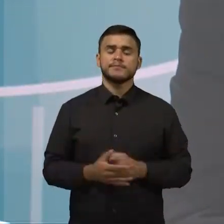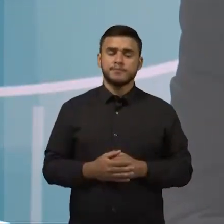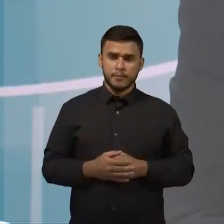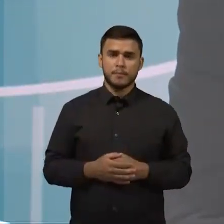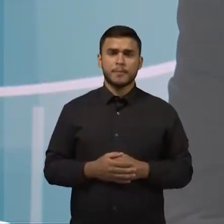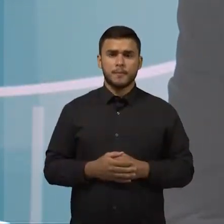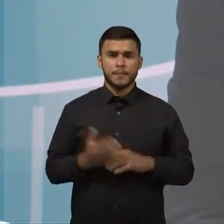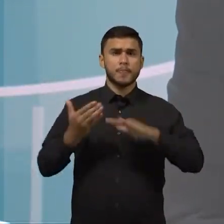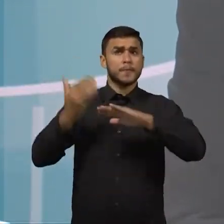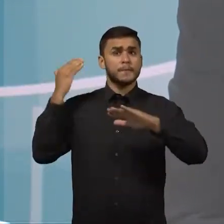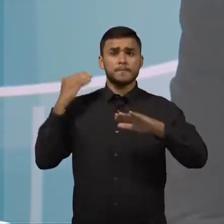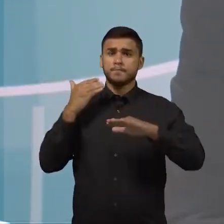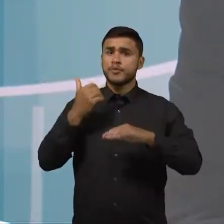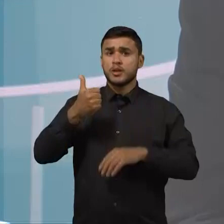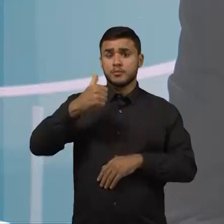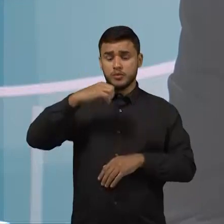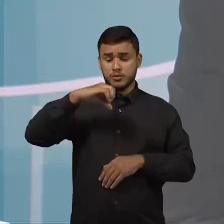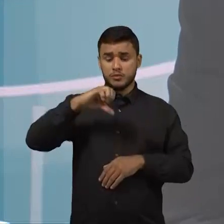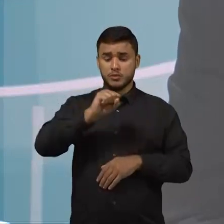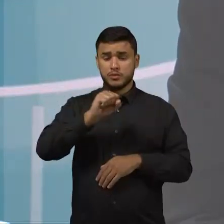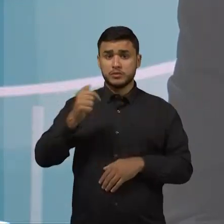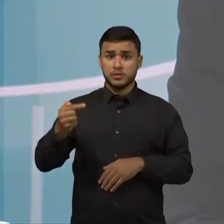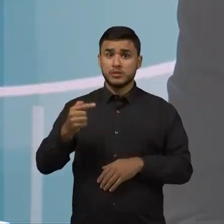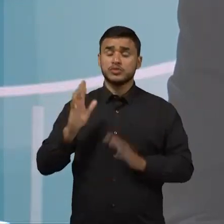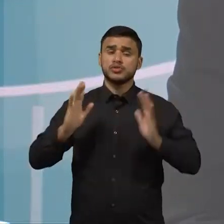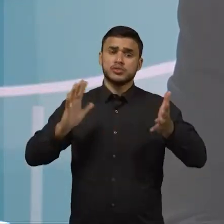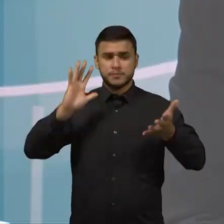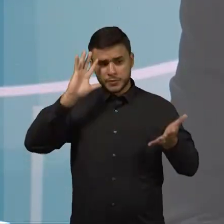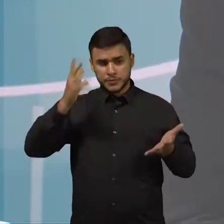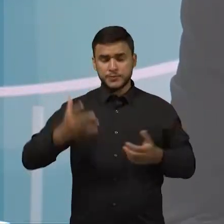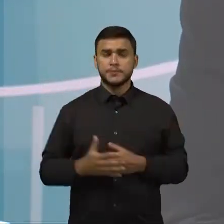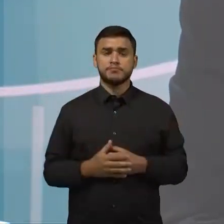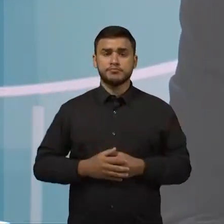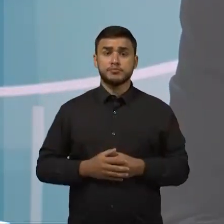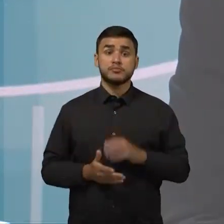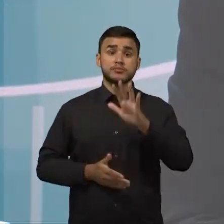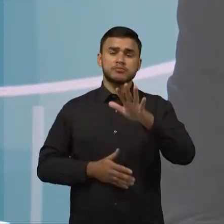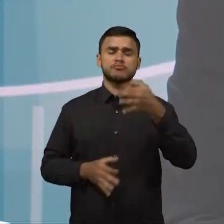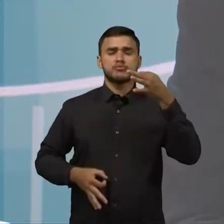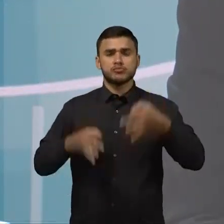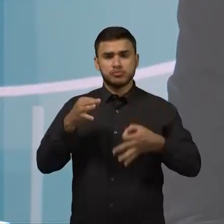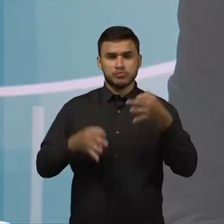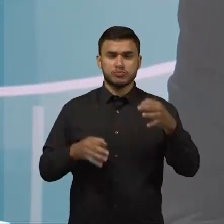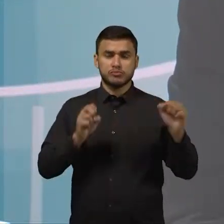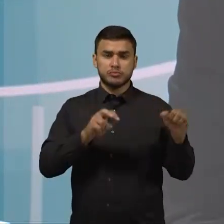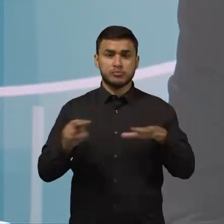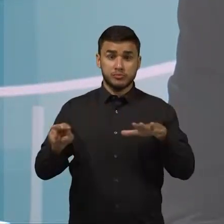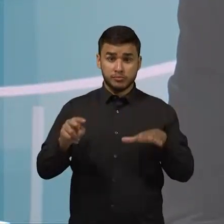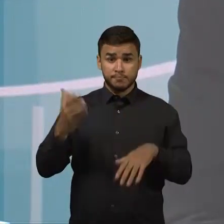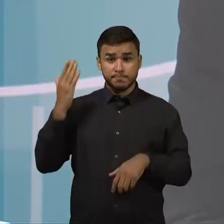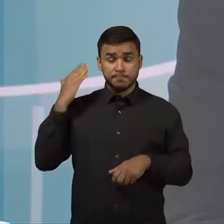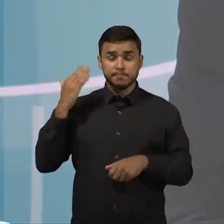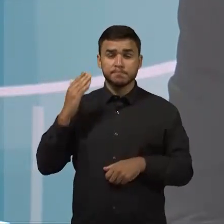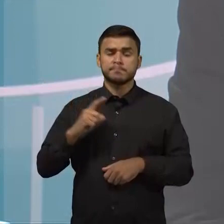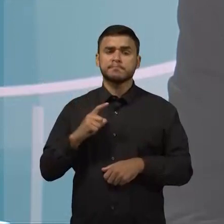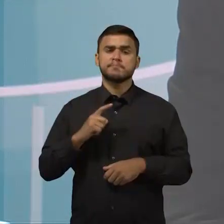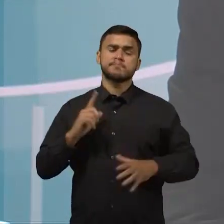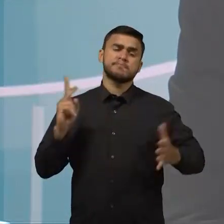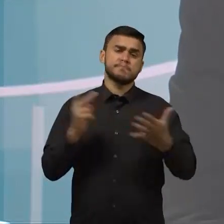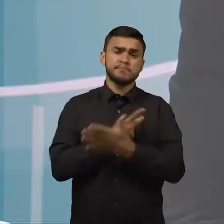essa questão. Em relação ao julgamento da semana passada, a questão